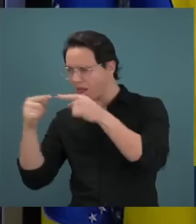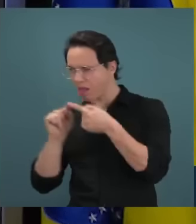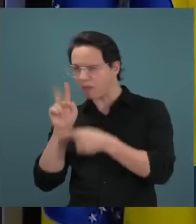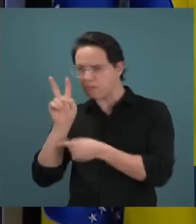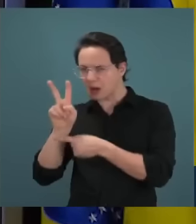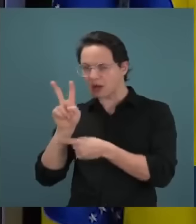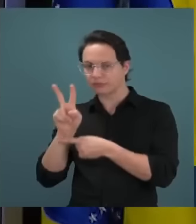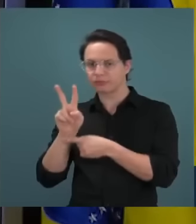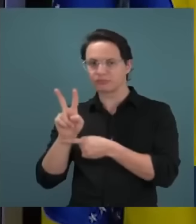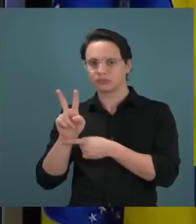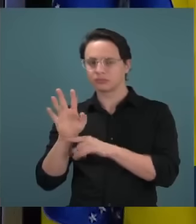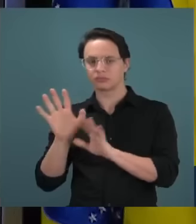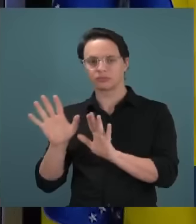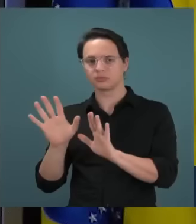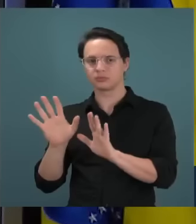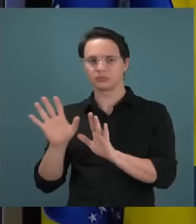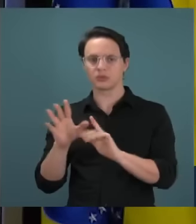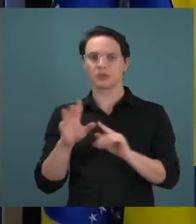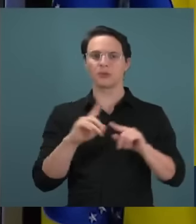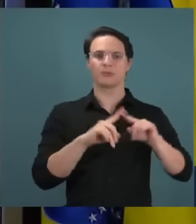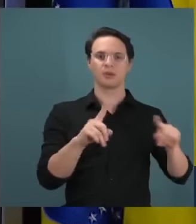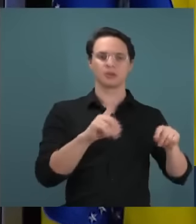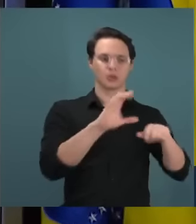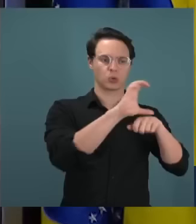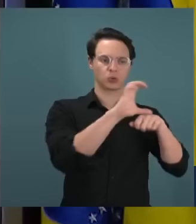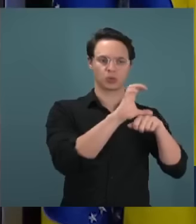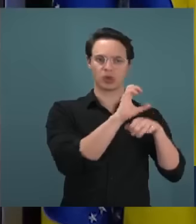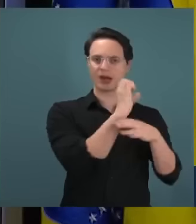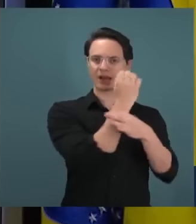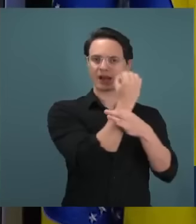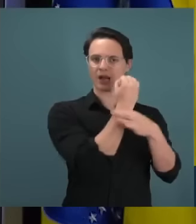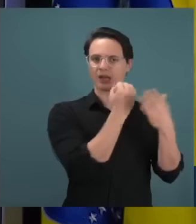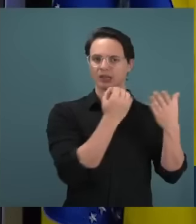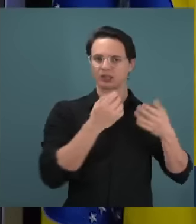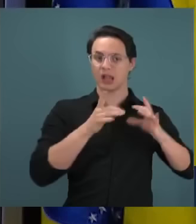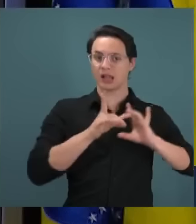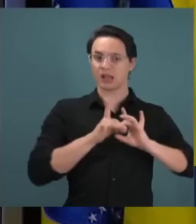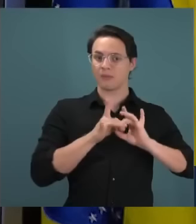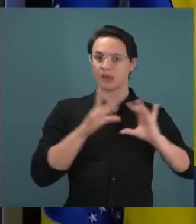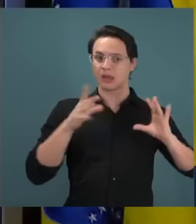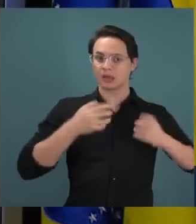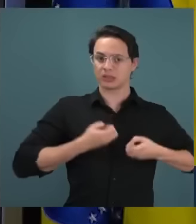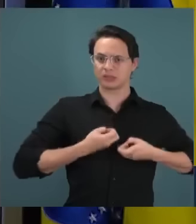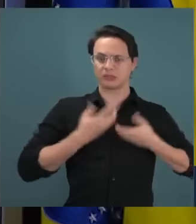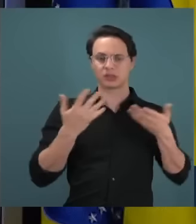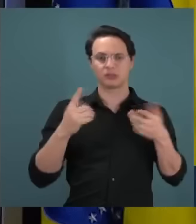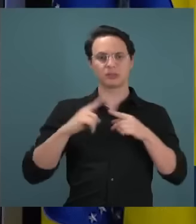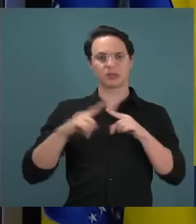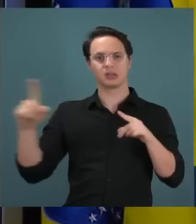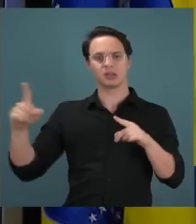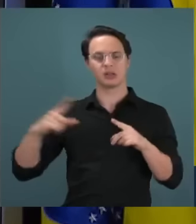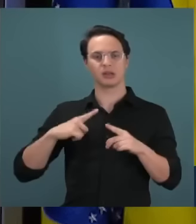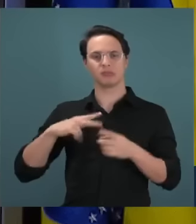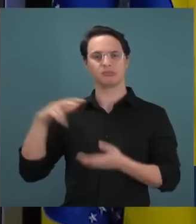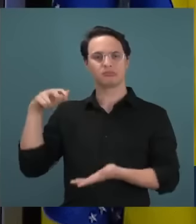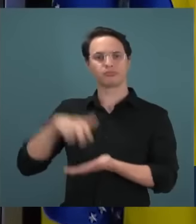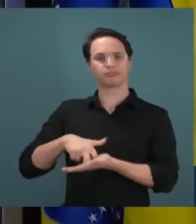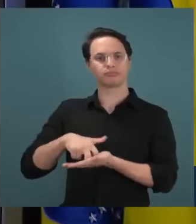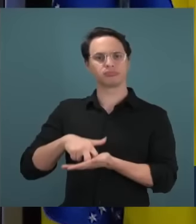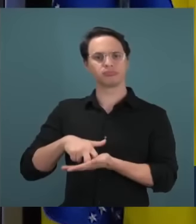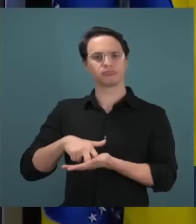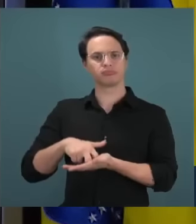pela Constituição, porque é a última barreira que garante o mínimo de liberdade de expressão, só ultrapassada em ditaduras, ou